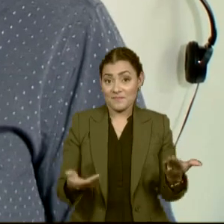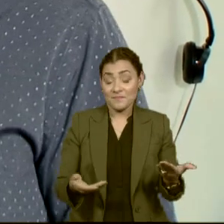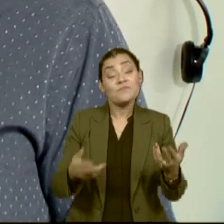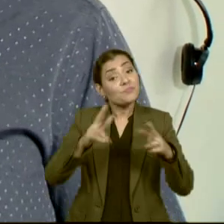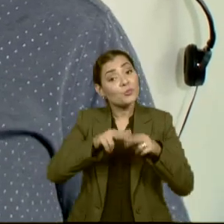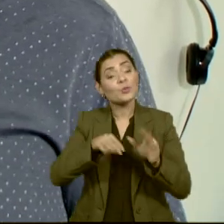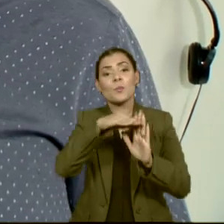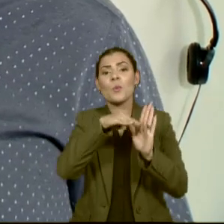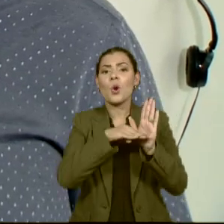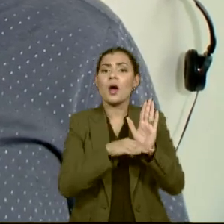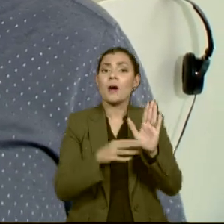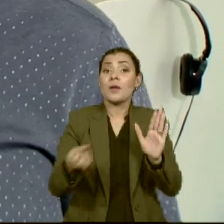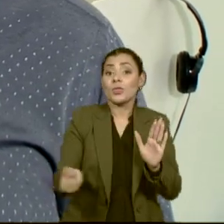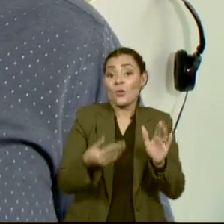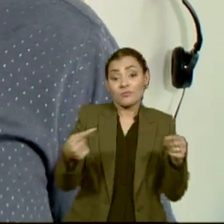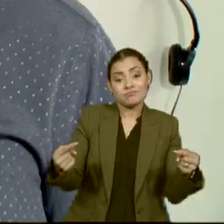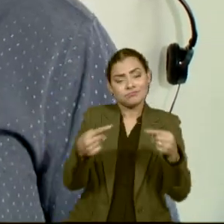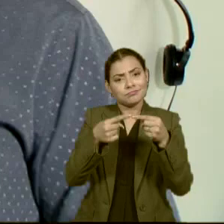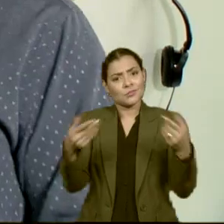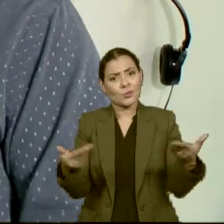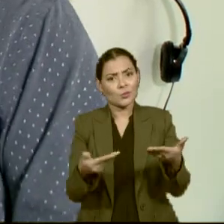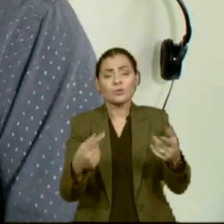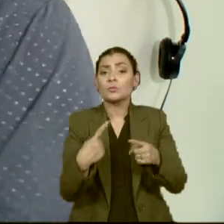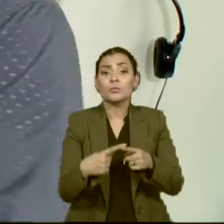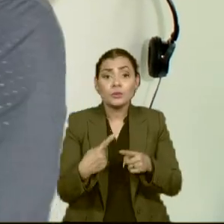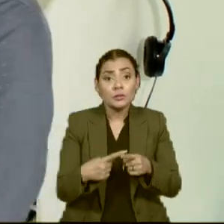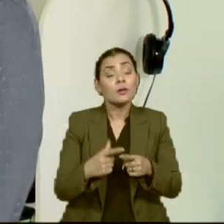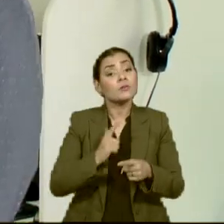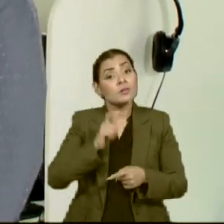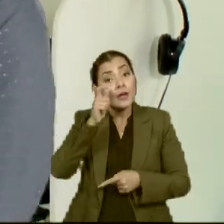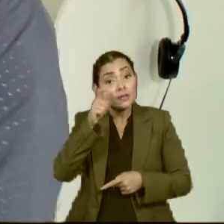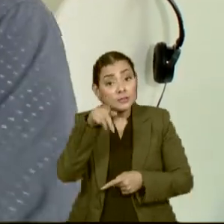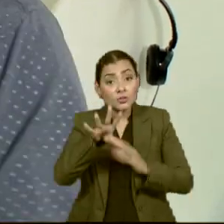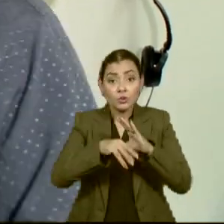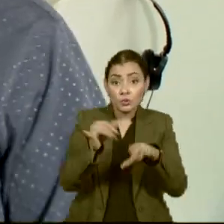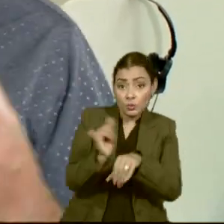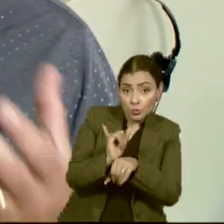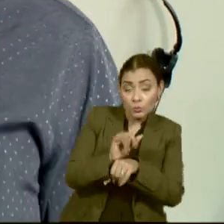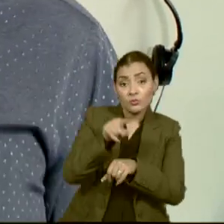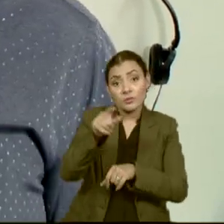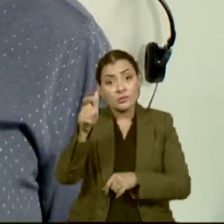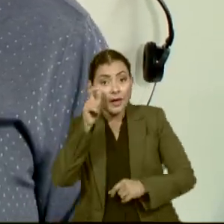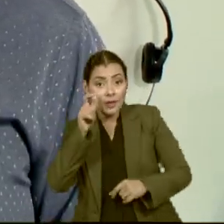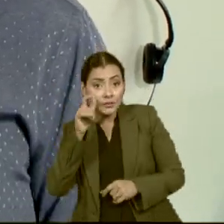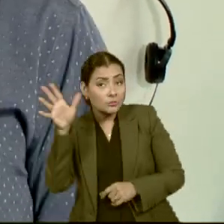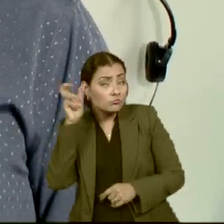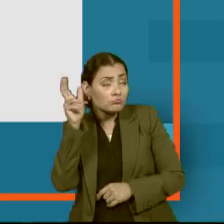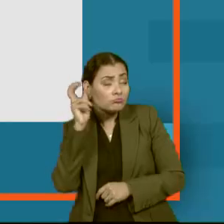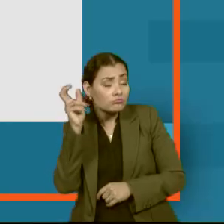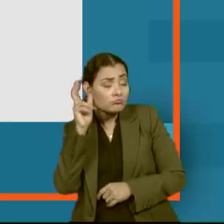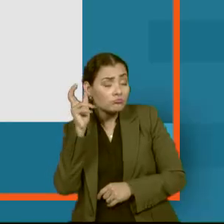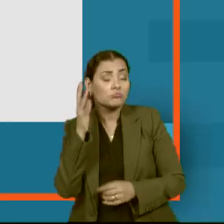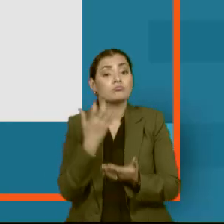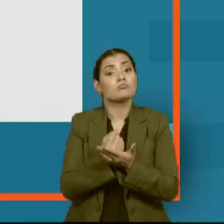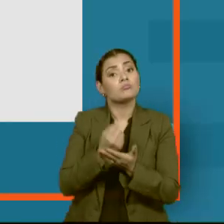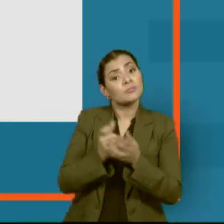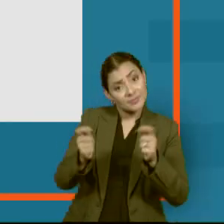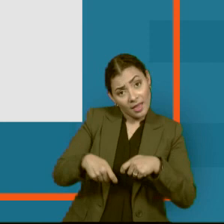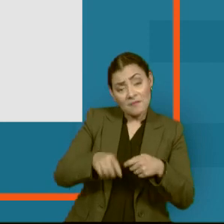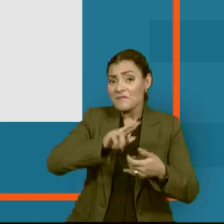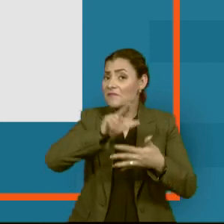E ele é um programa muito moderno porque ele serve para você assistir no YouTube, serve para você escutar através de um podcast